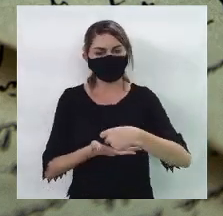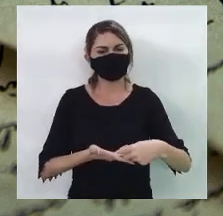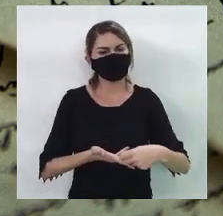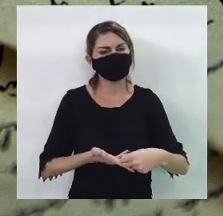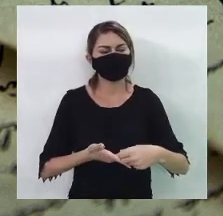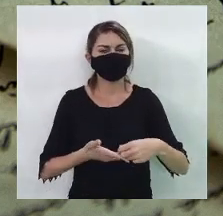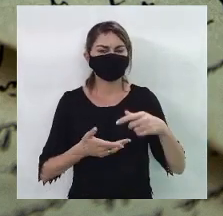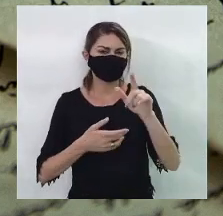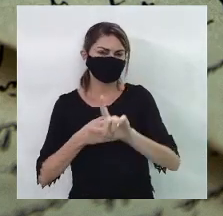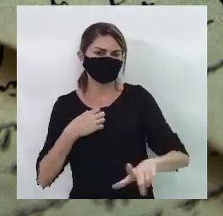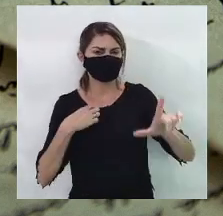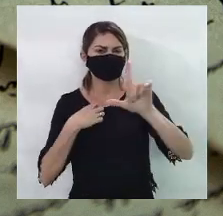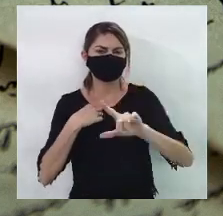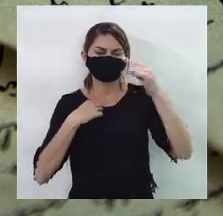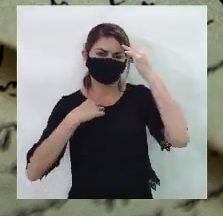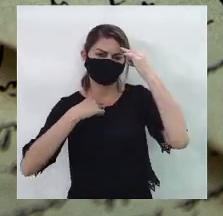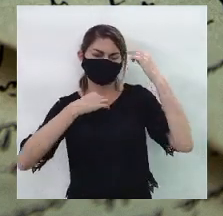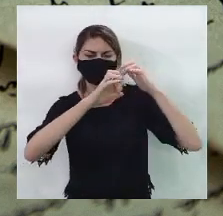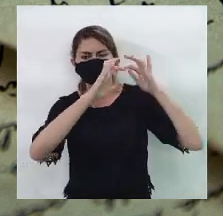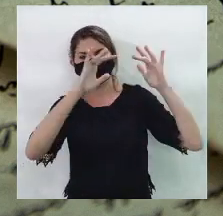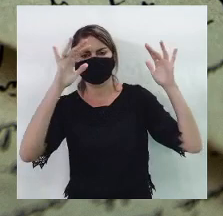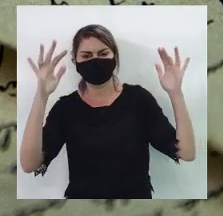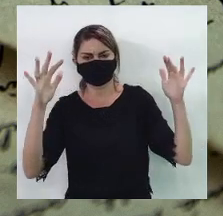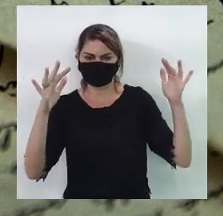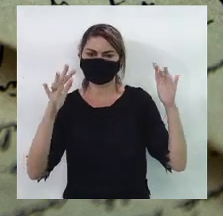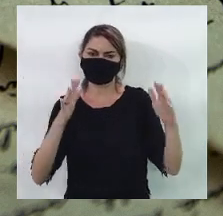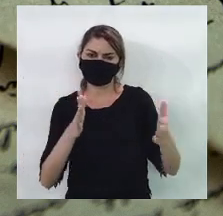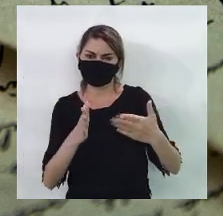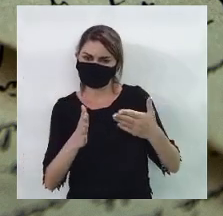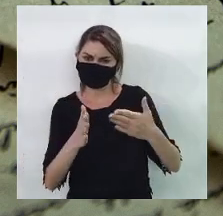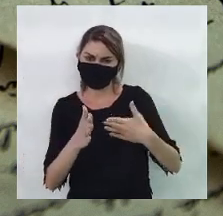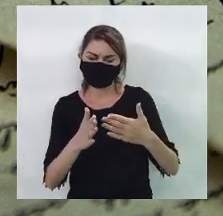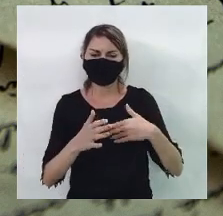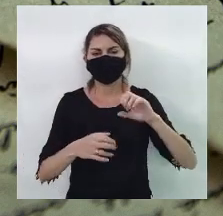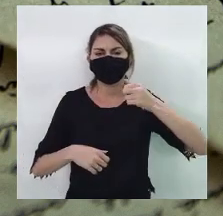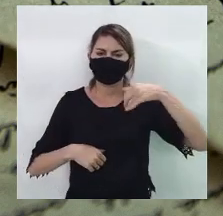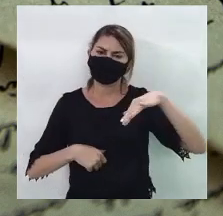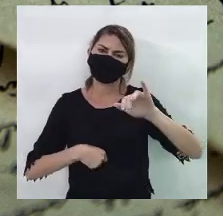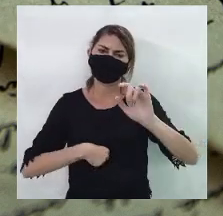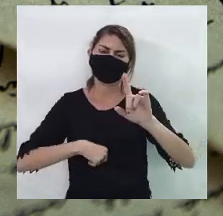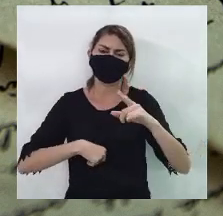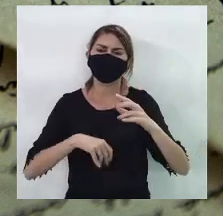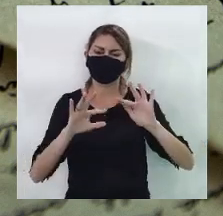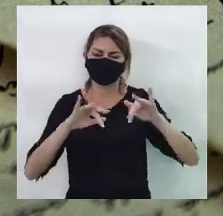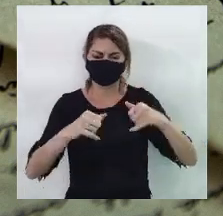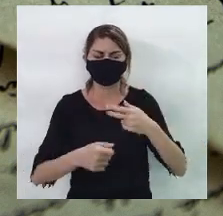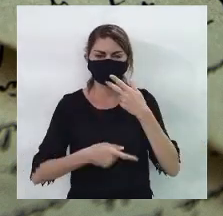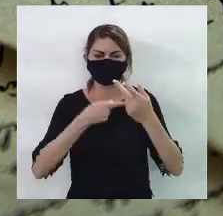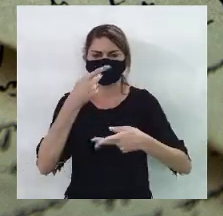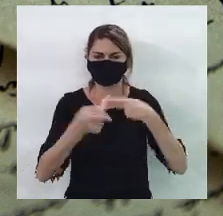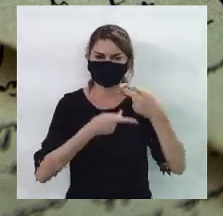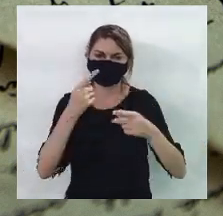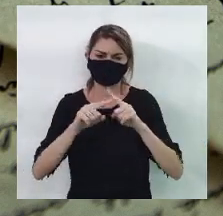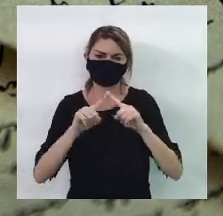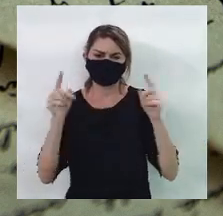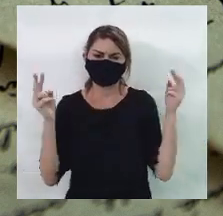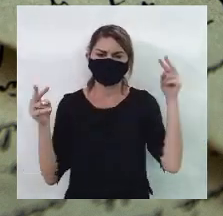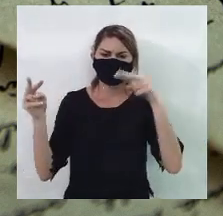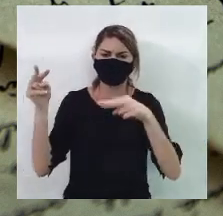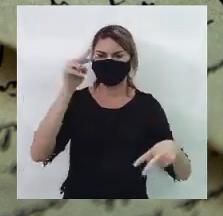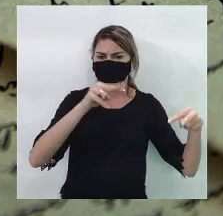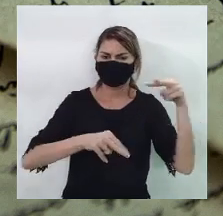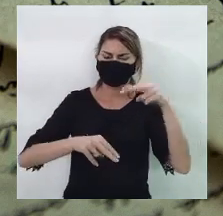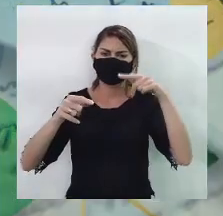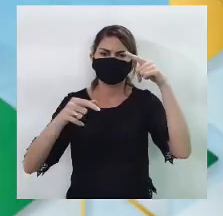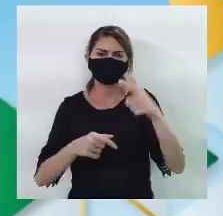literatura, pensamentos, não é, professor? Já lançou livros, não foi isso? Já. O professor Samuel lançou livro, no final ele vai falar um pouco. Mas olhando aqui,